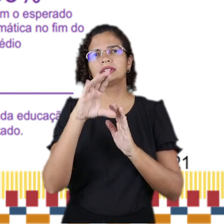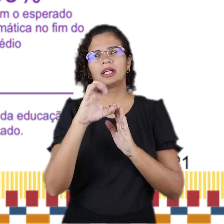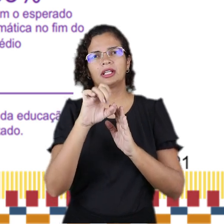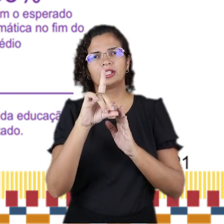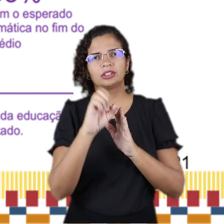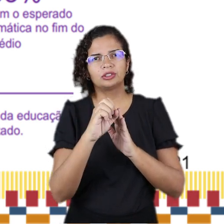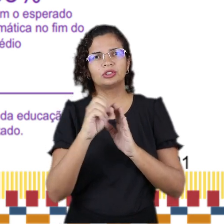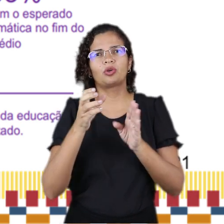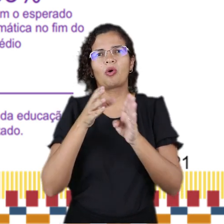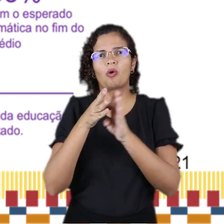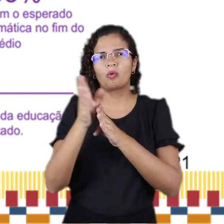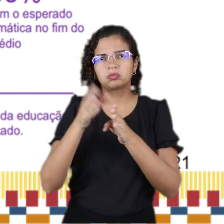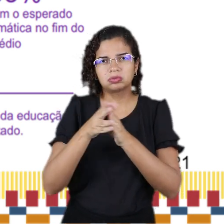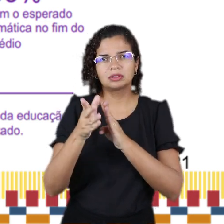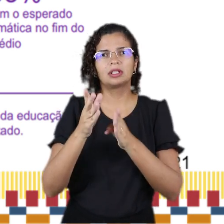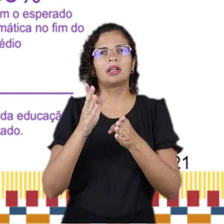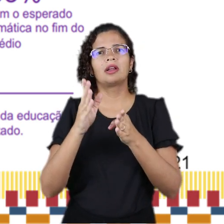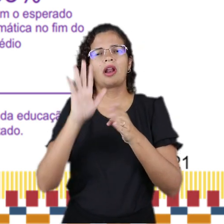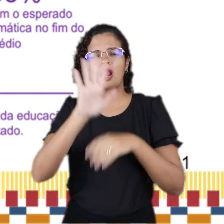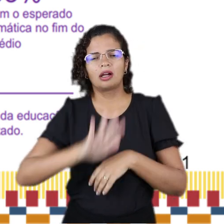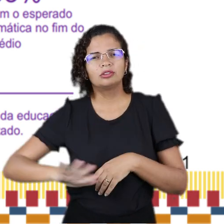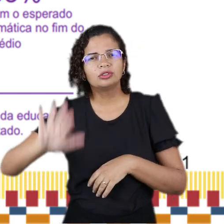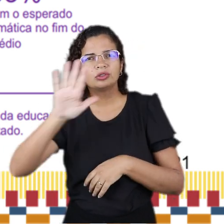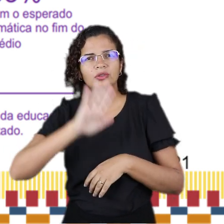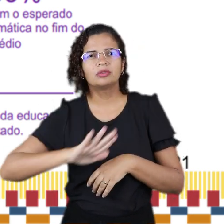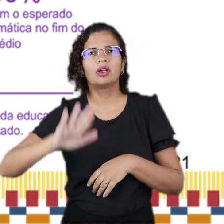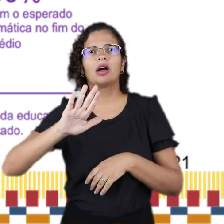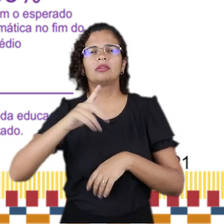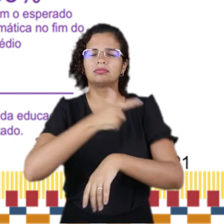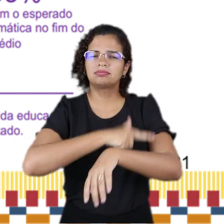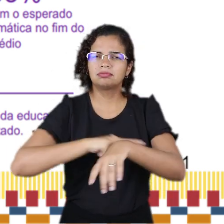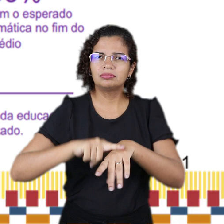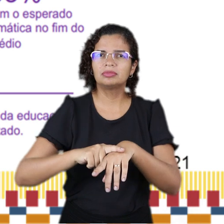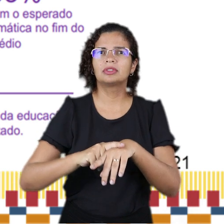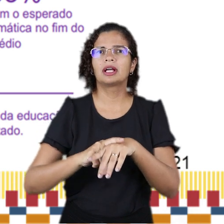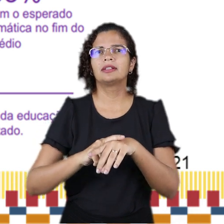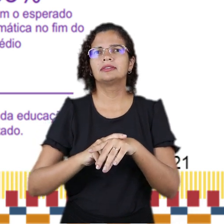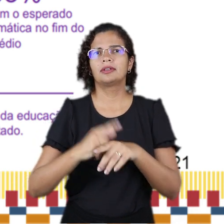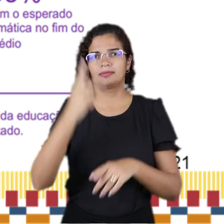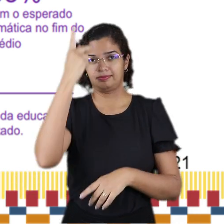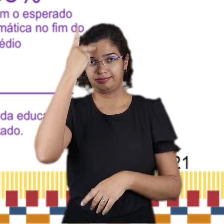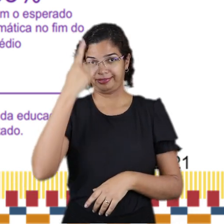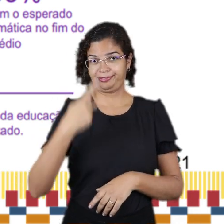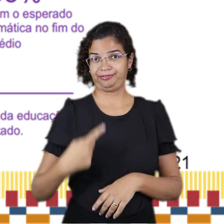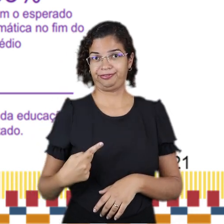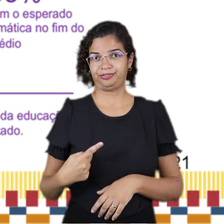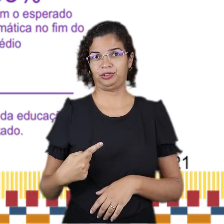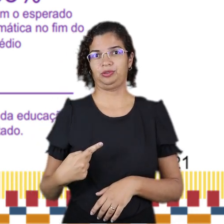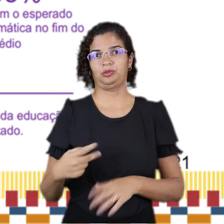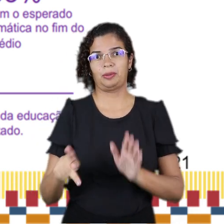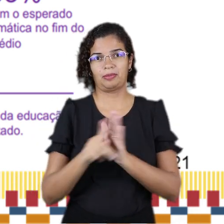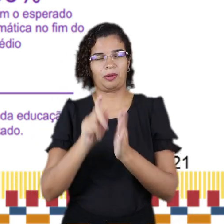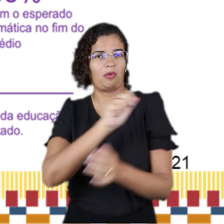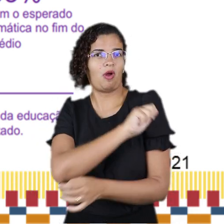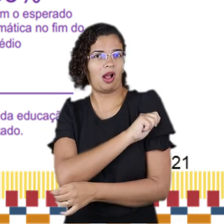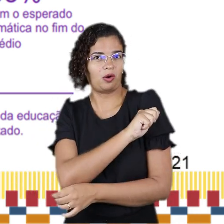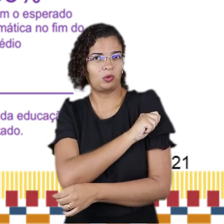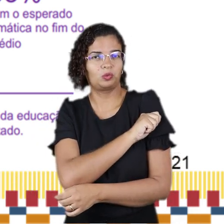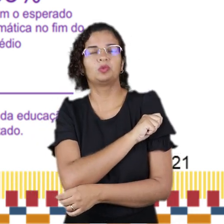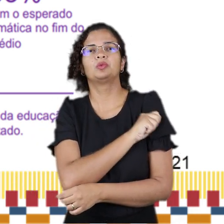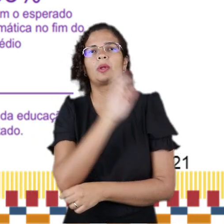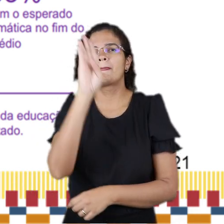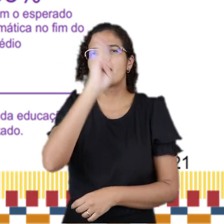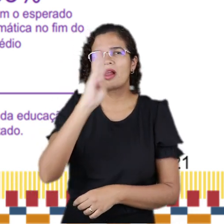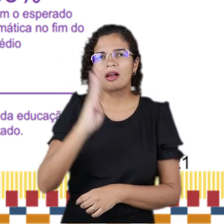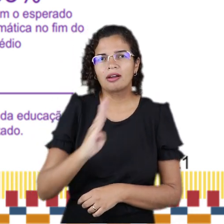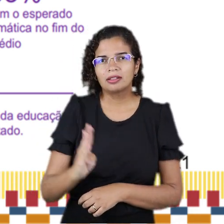nacionais de educação, com relação ao perfil do nosso alunado, né? Quando a gente, a nível de Brasil, de